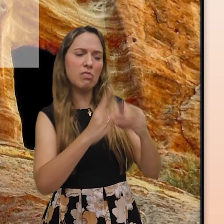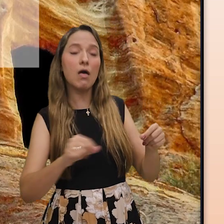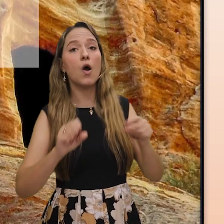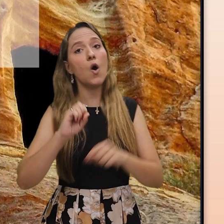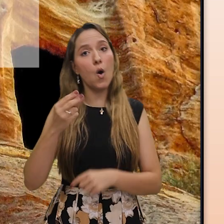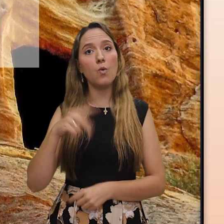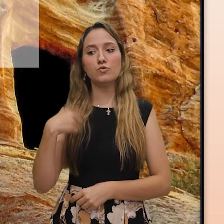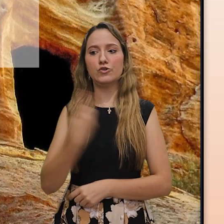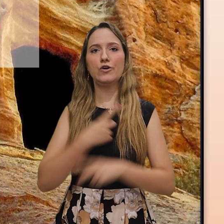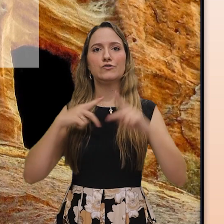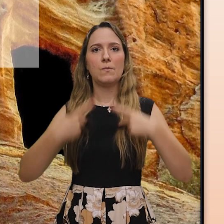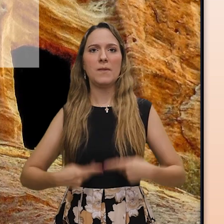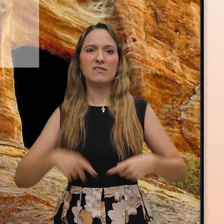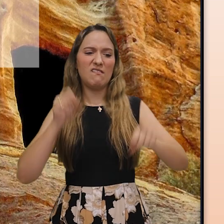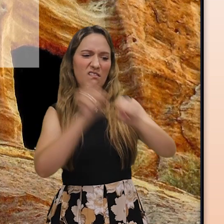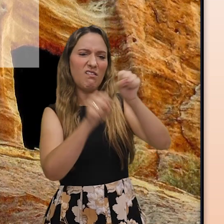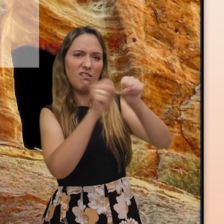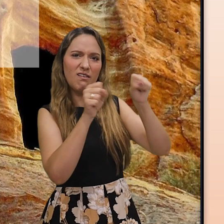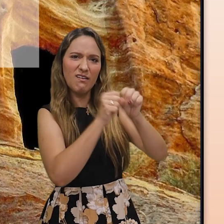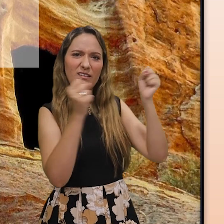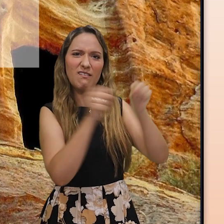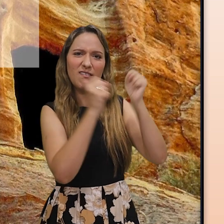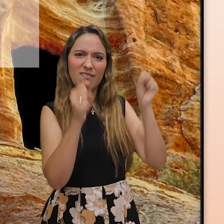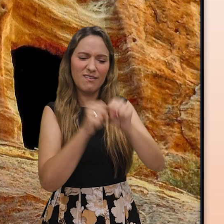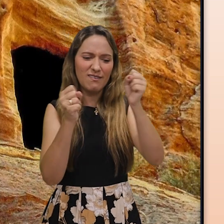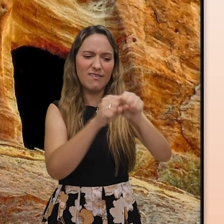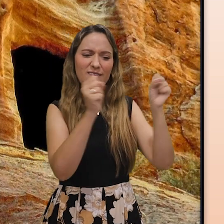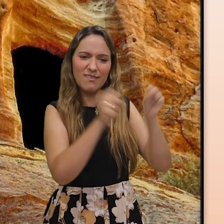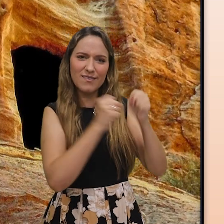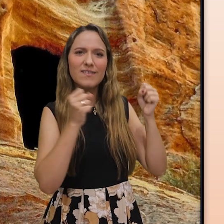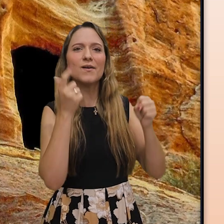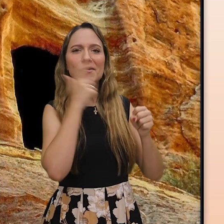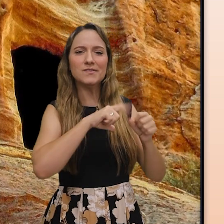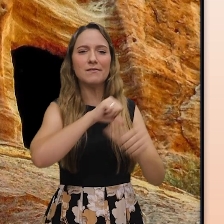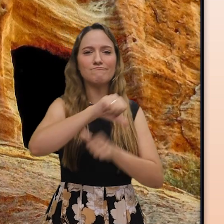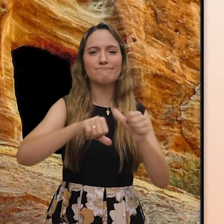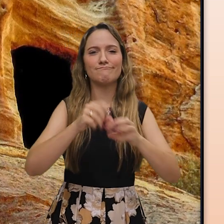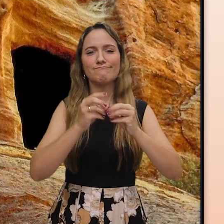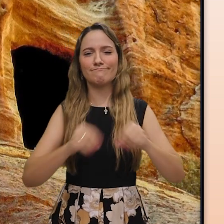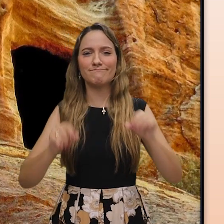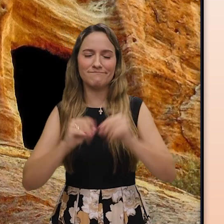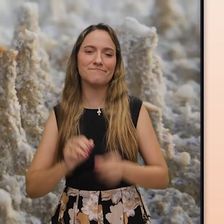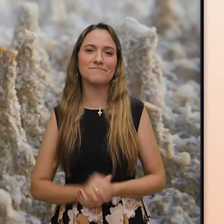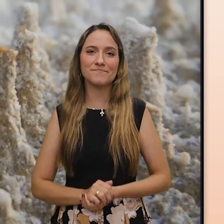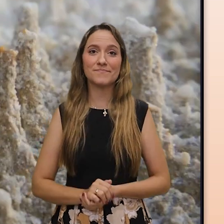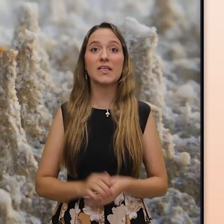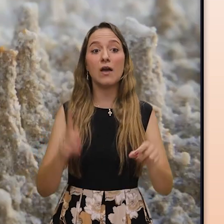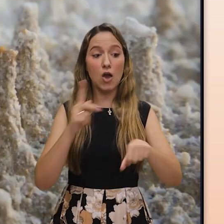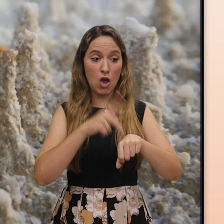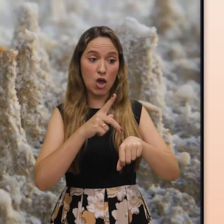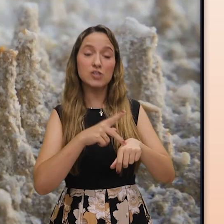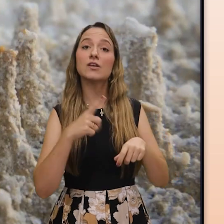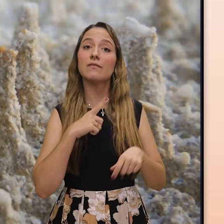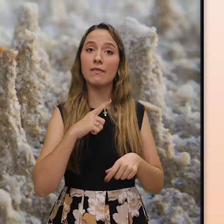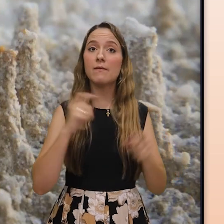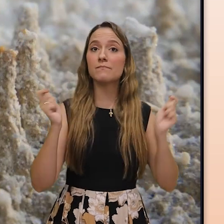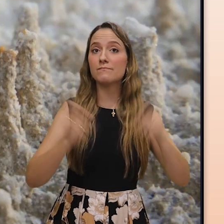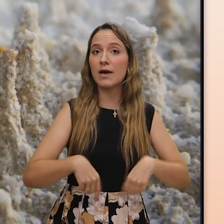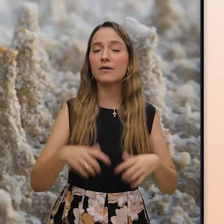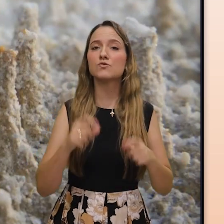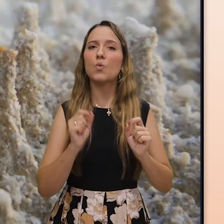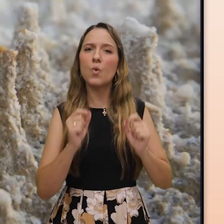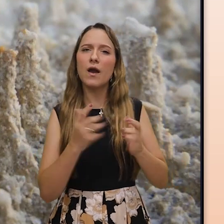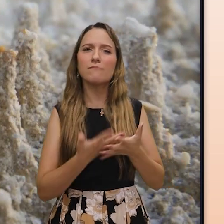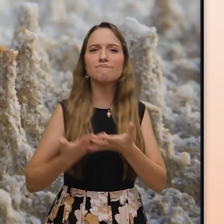forma natural ou com intervenção humana. Quanto às rochas, elas são agregados de minerais do mesmo